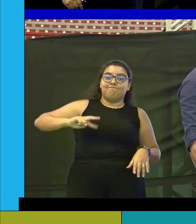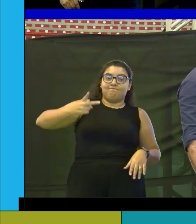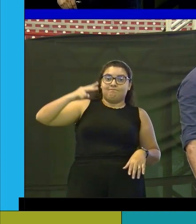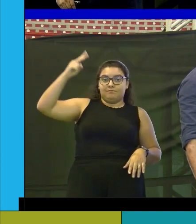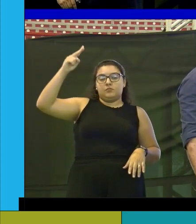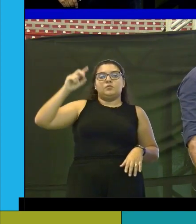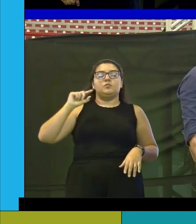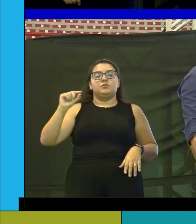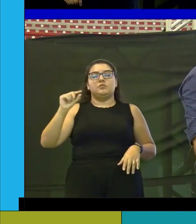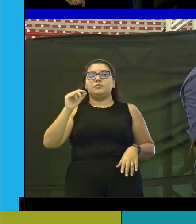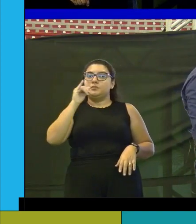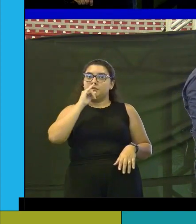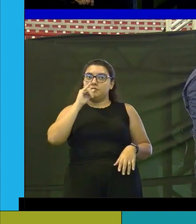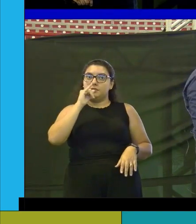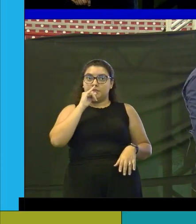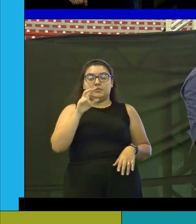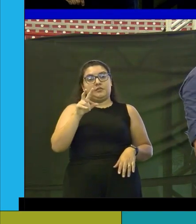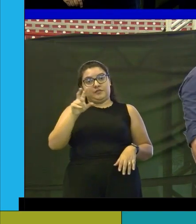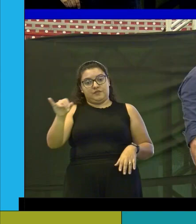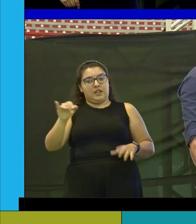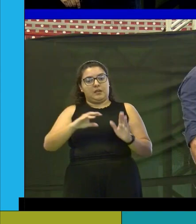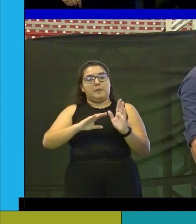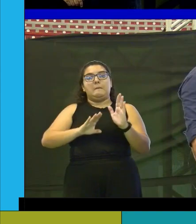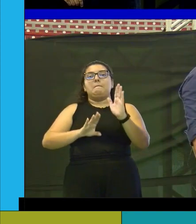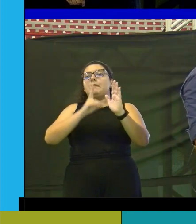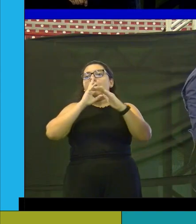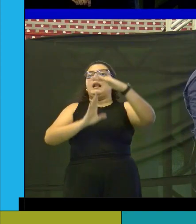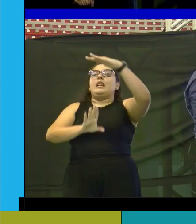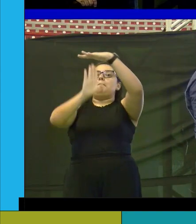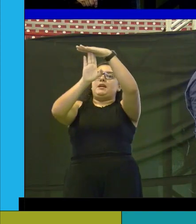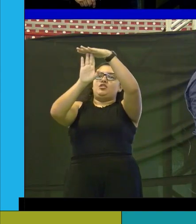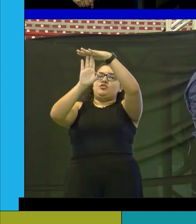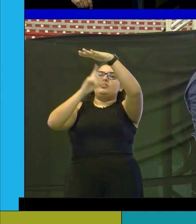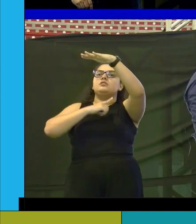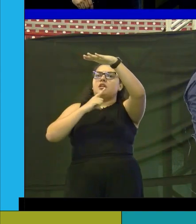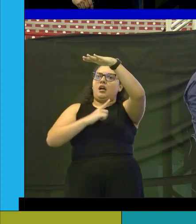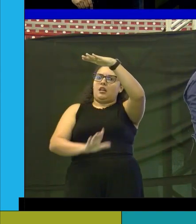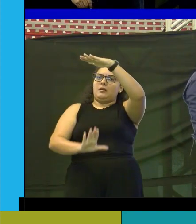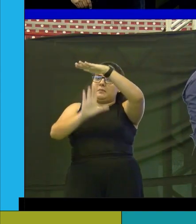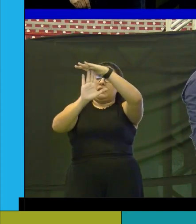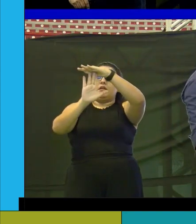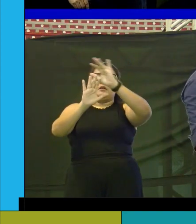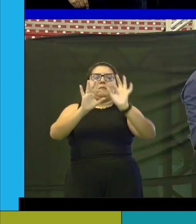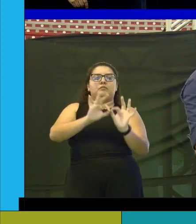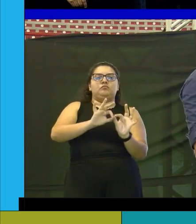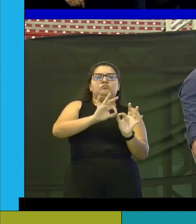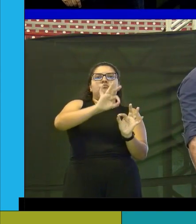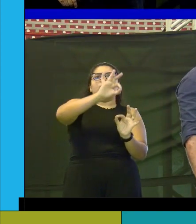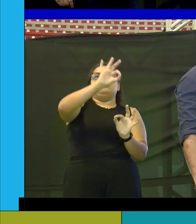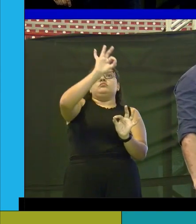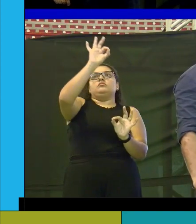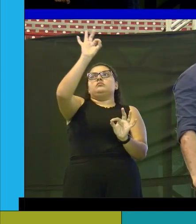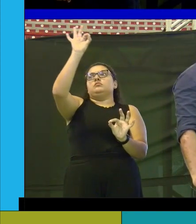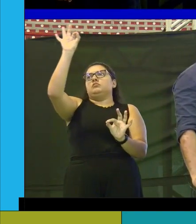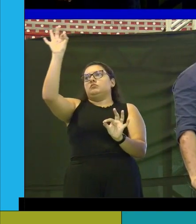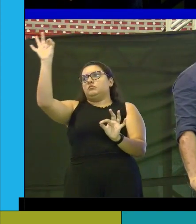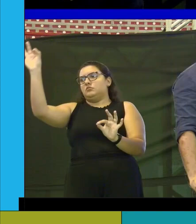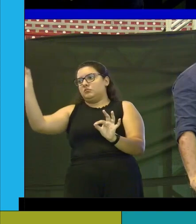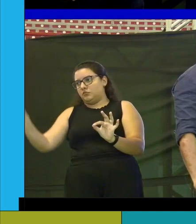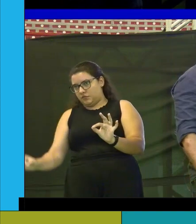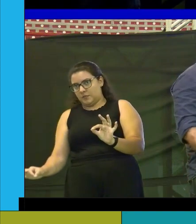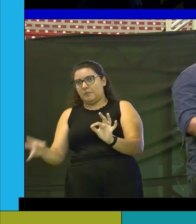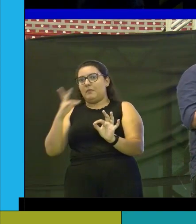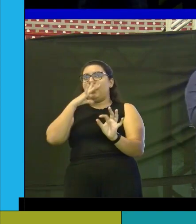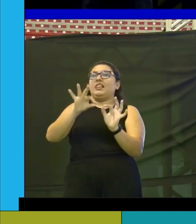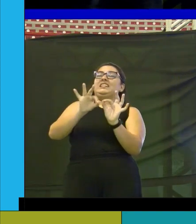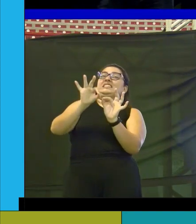certo ponto, ela deixa de crescer, ok? Onde ele para de se distanciar e depois ele o quê? Ele